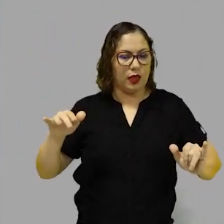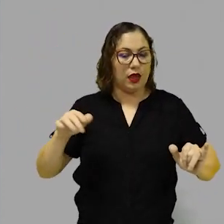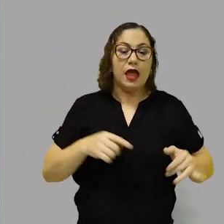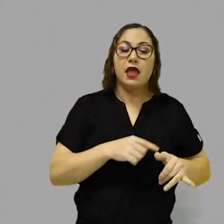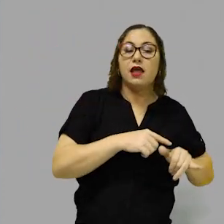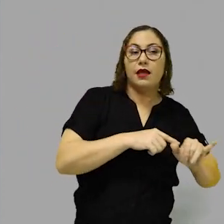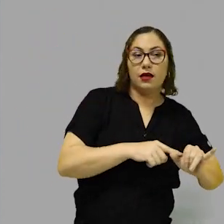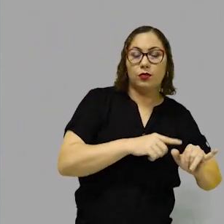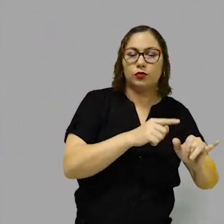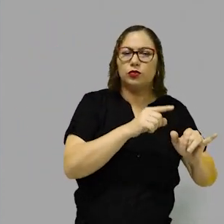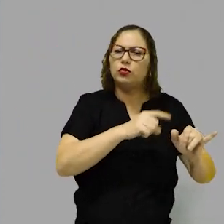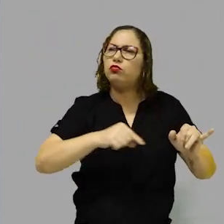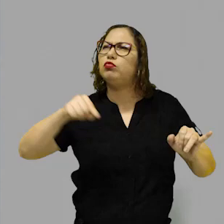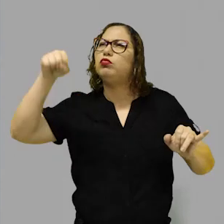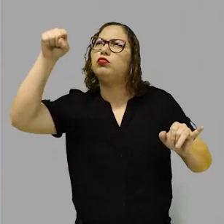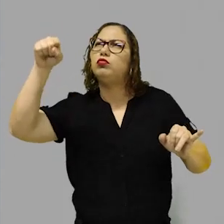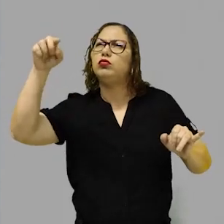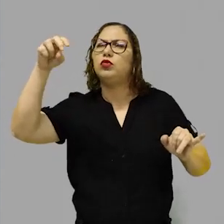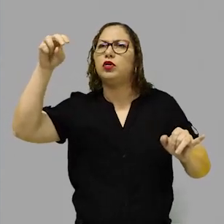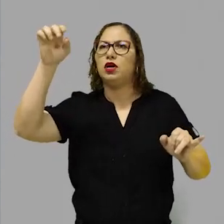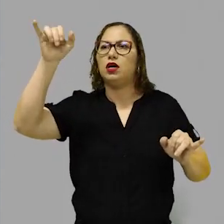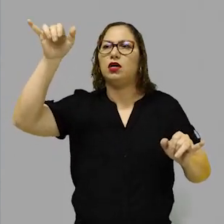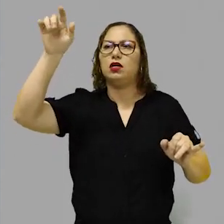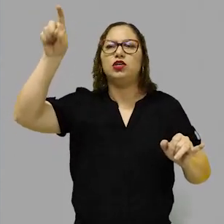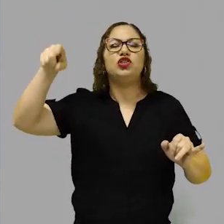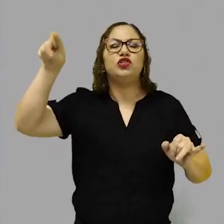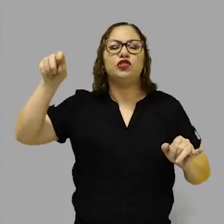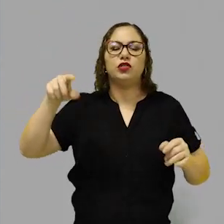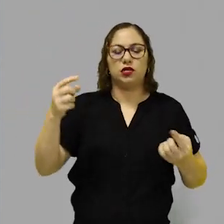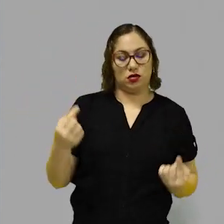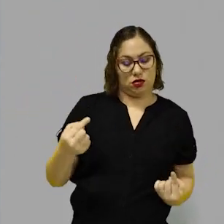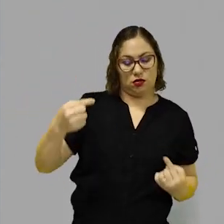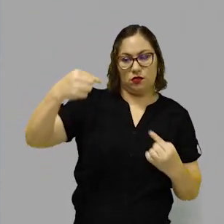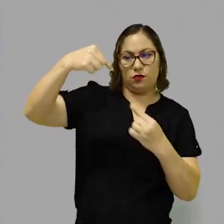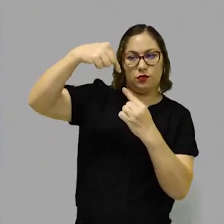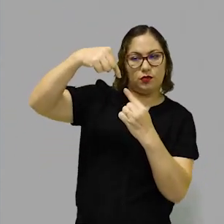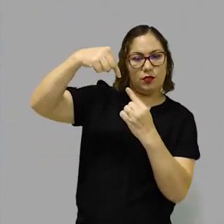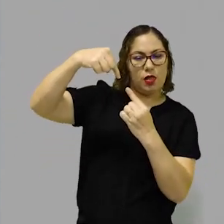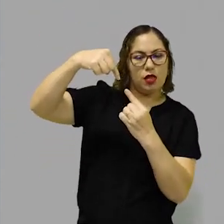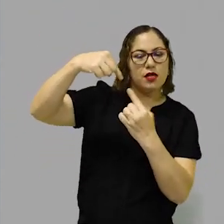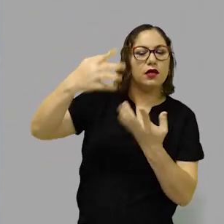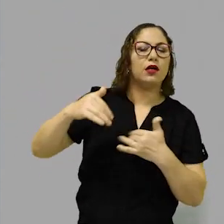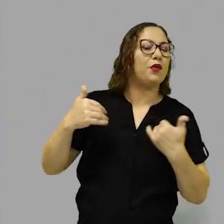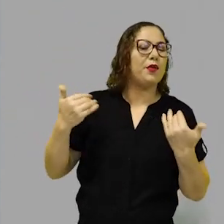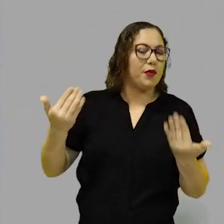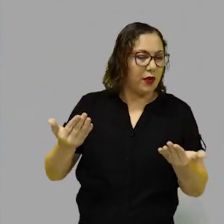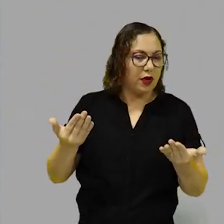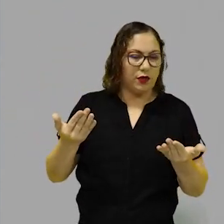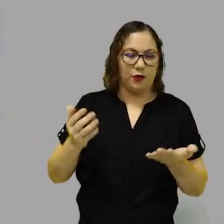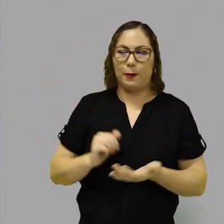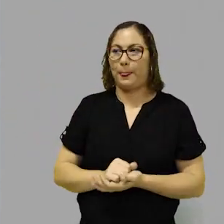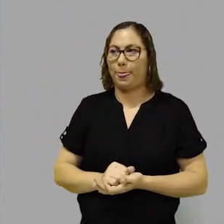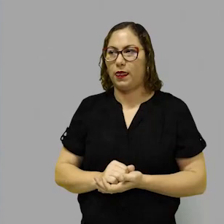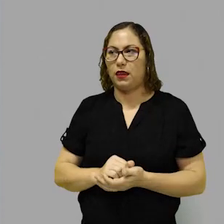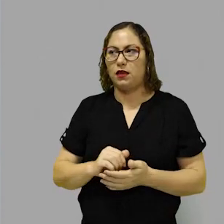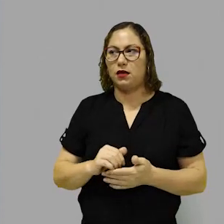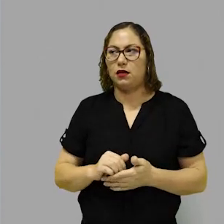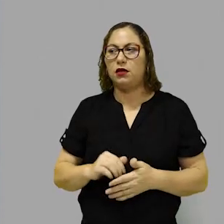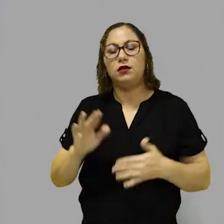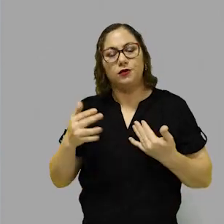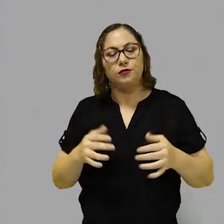cidade Y está localizada no ponto exatamente oposto a esse nordeste, que é o